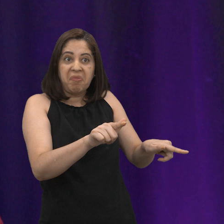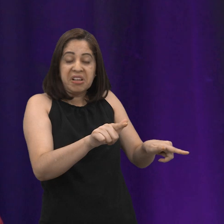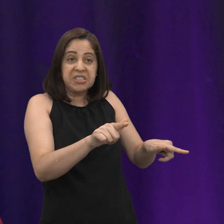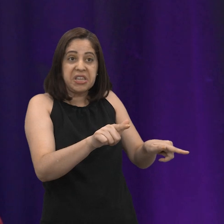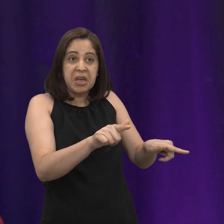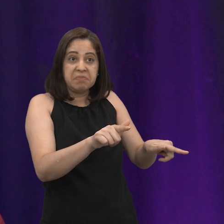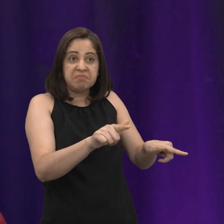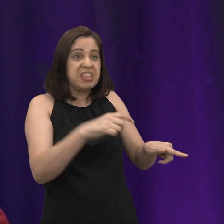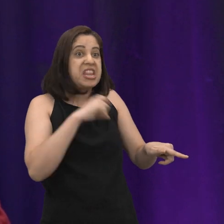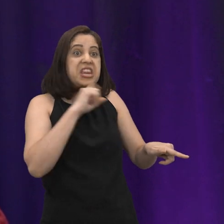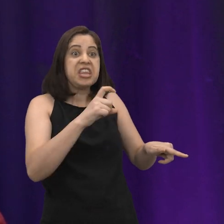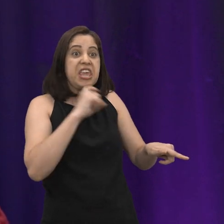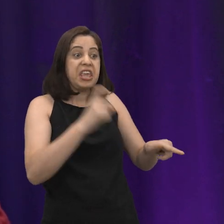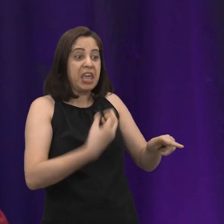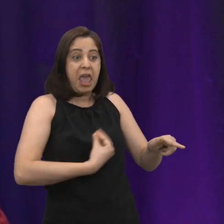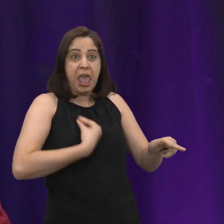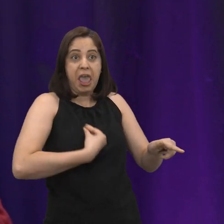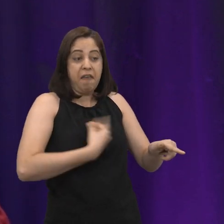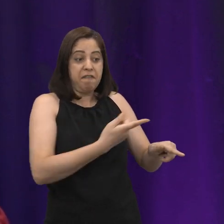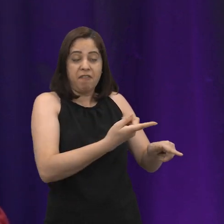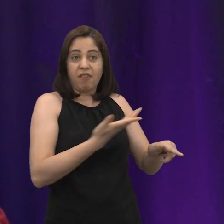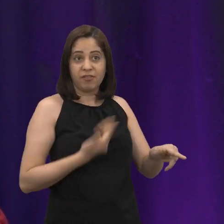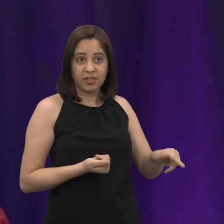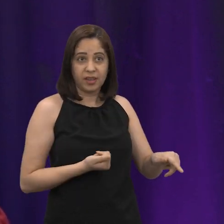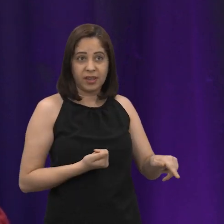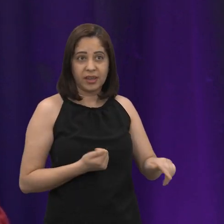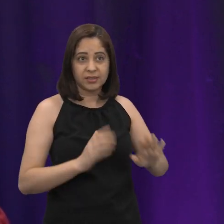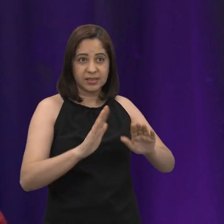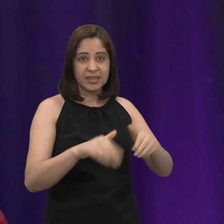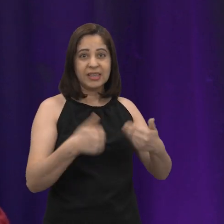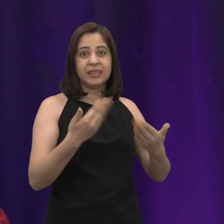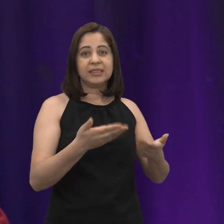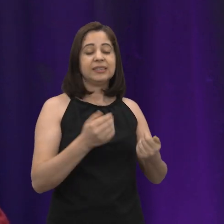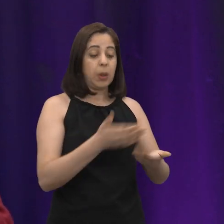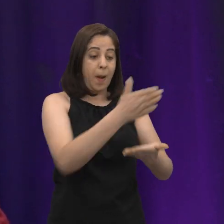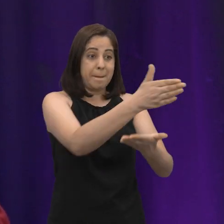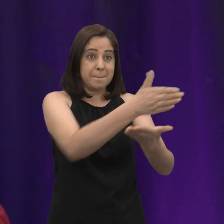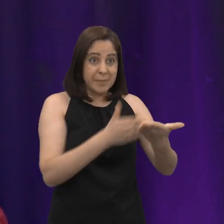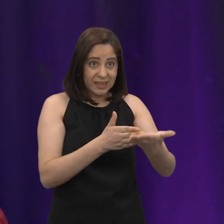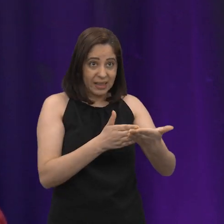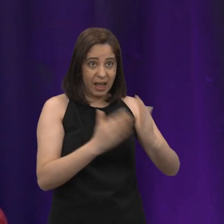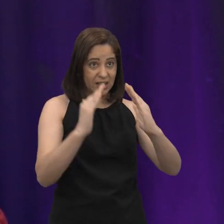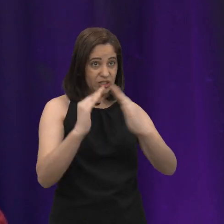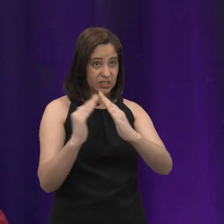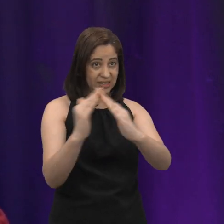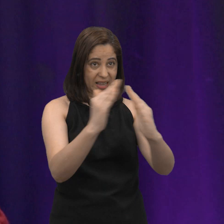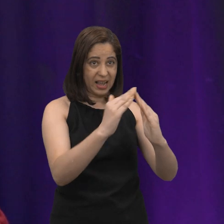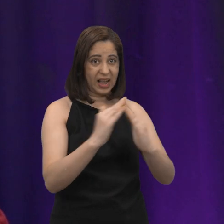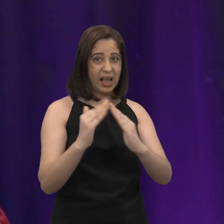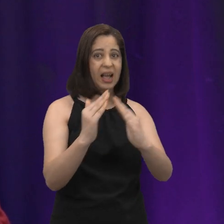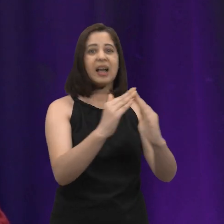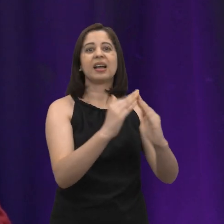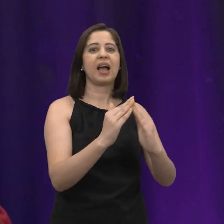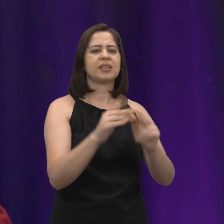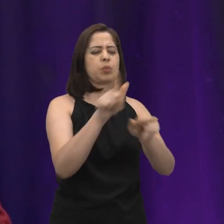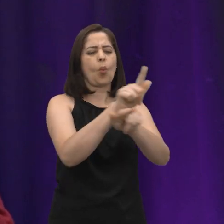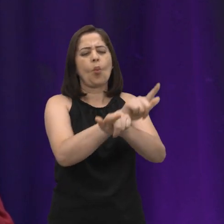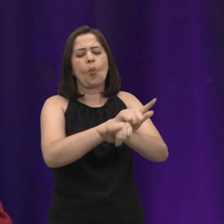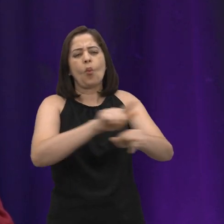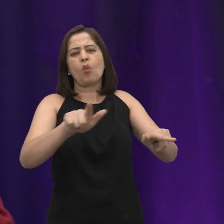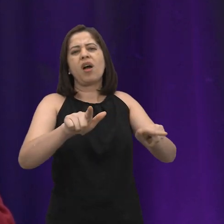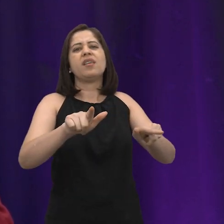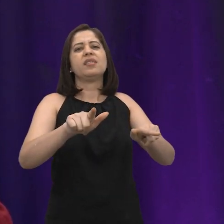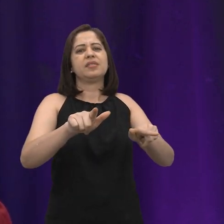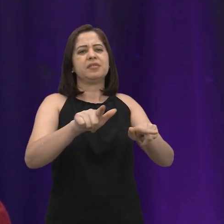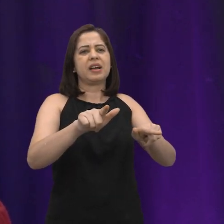Olha só. Mais ou menos metade dessa quantidade é aquilo que a gente pode chamar que circula vazio por